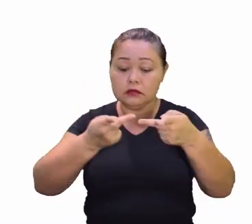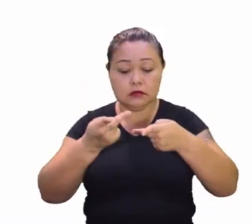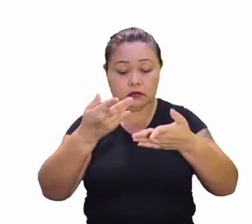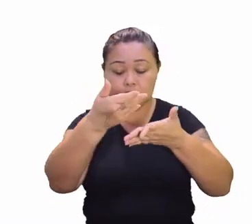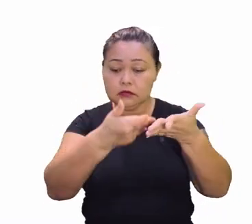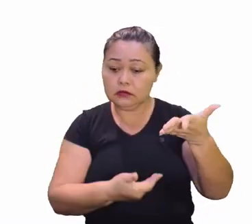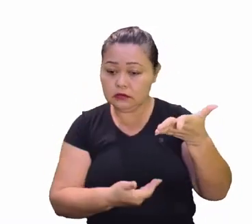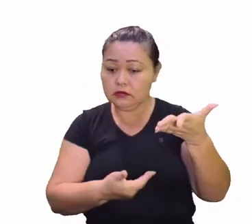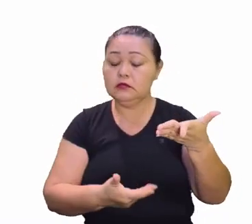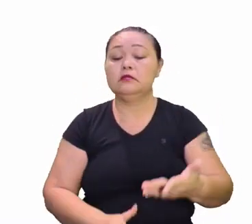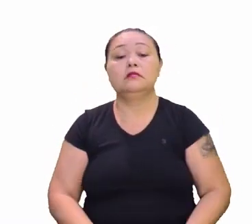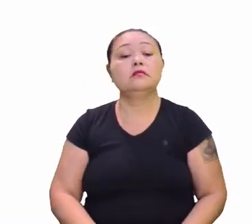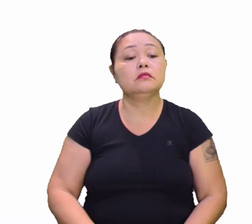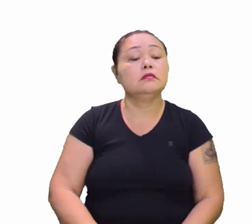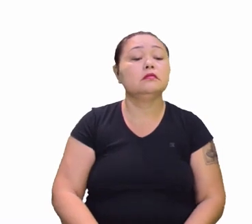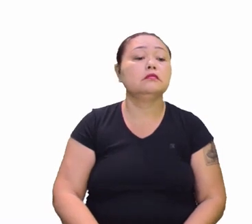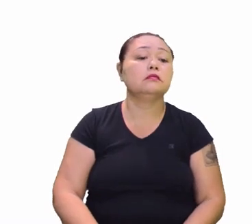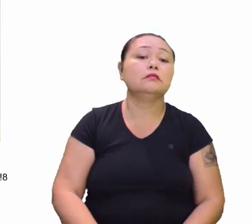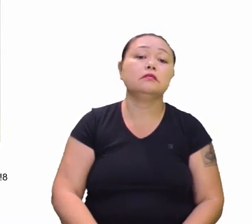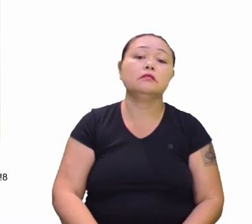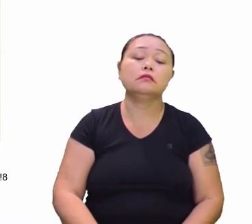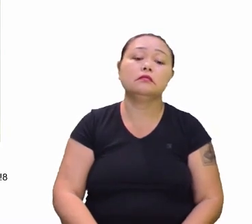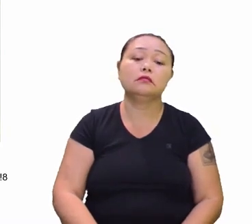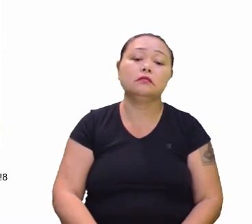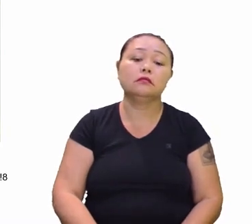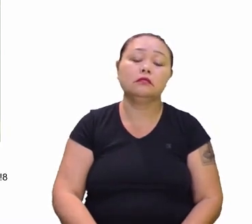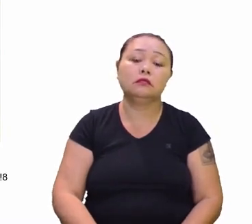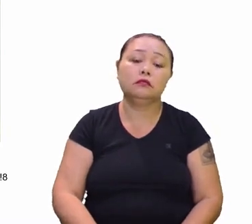isso, Rogério? Muito bem, professor Jorge.